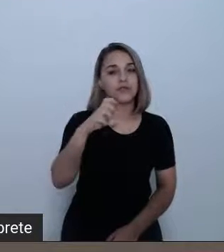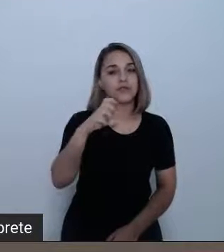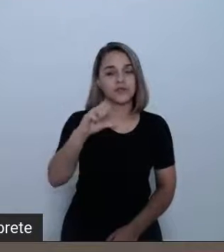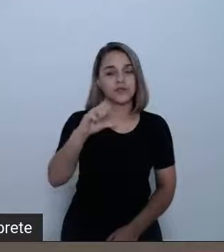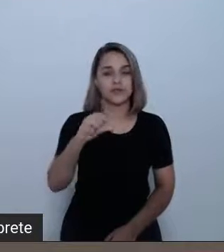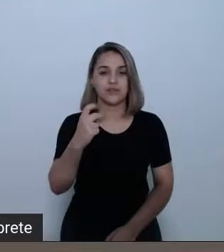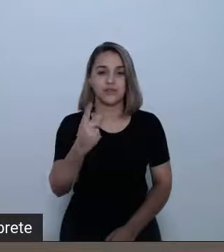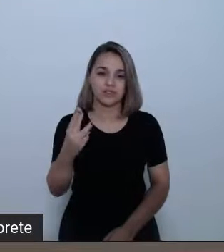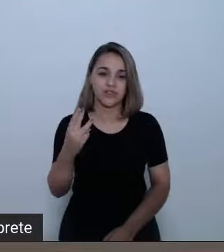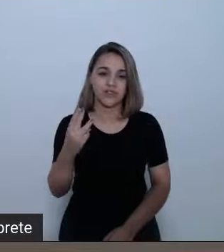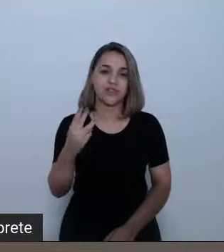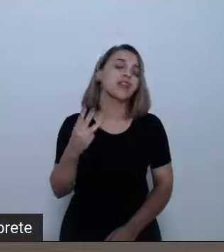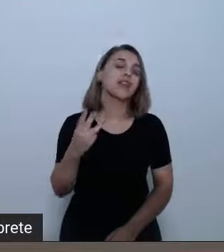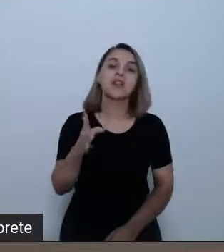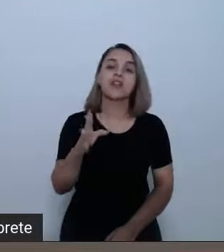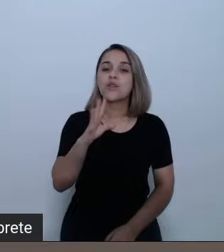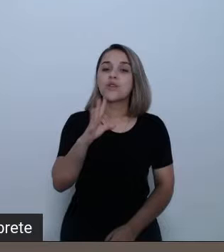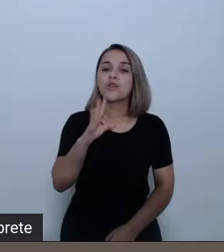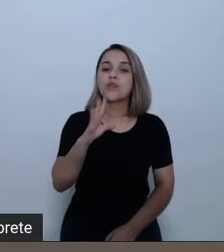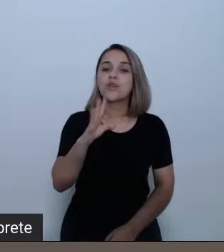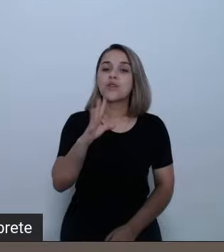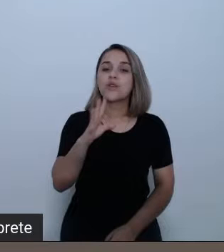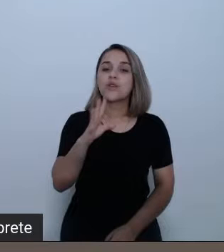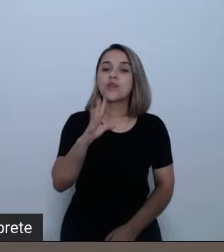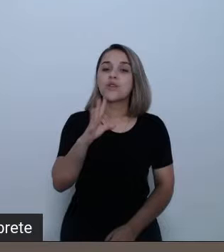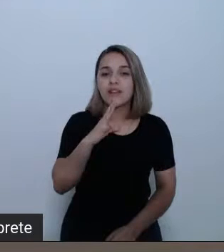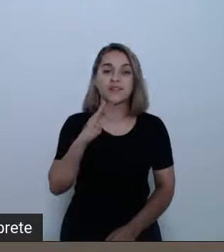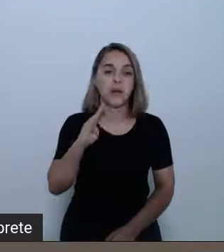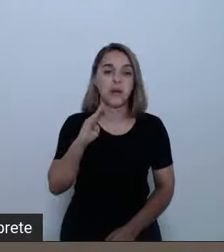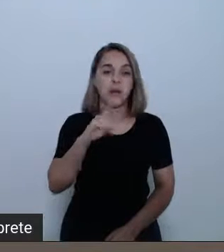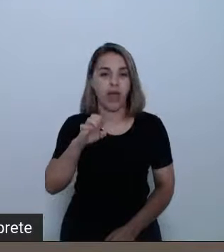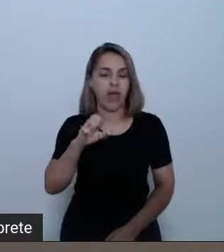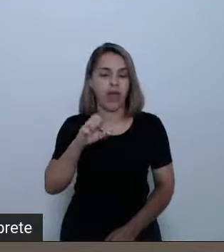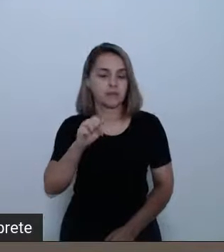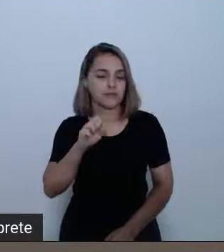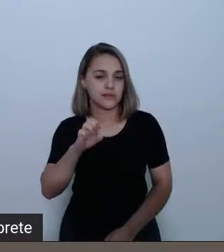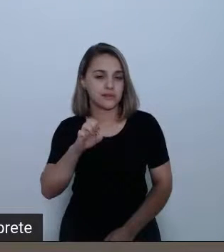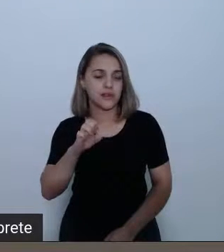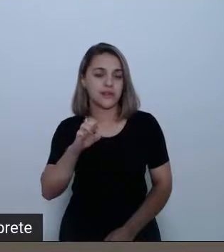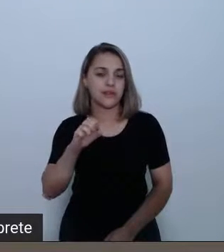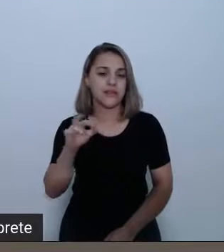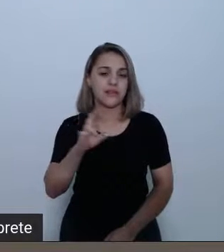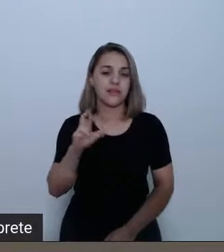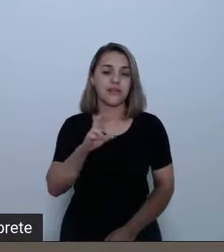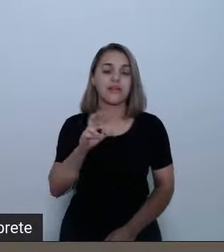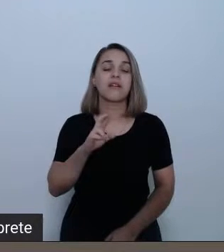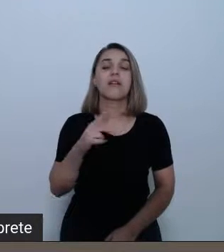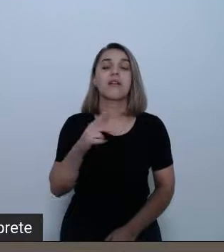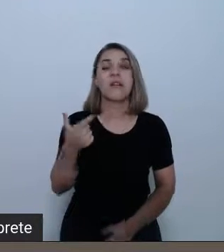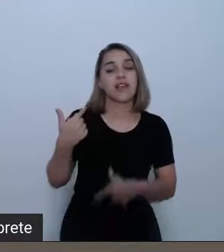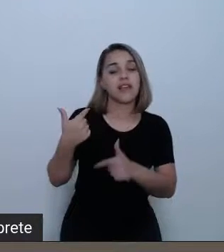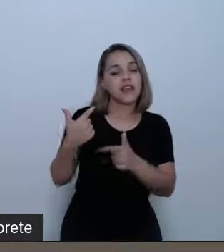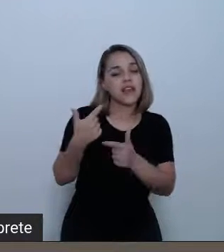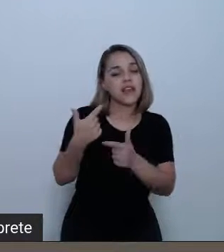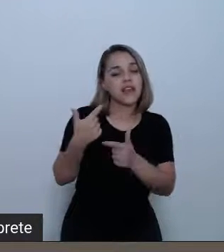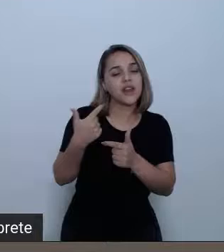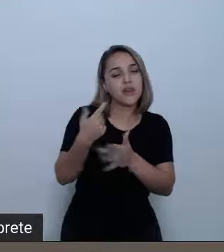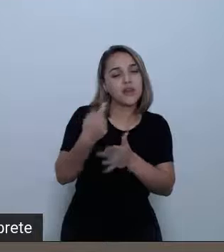quando ele conhece o Blessendras. O Blessendras, nessa época, estava trabalhando no livro Kodak, né, que são